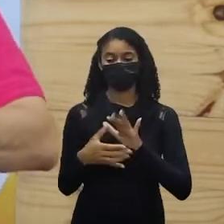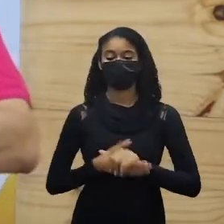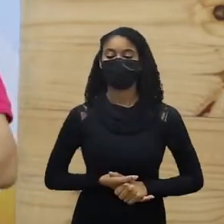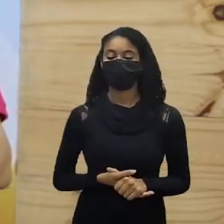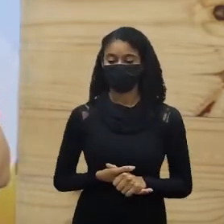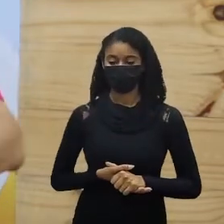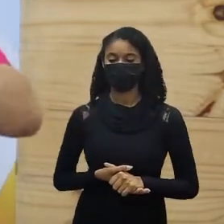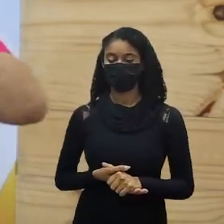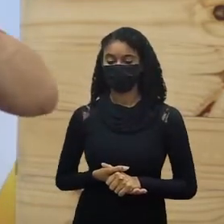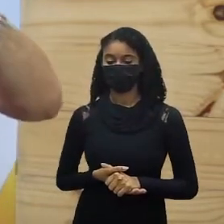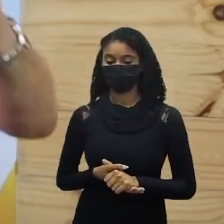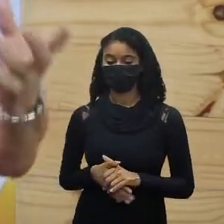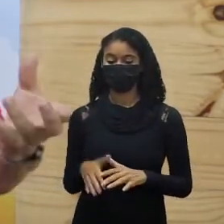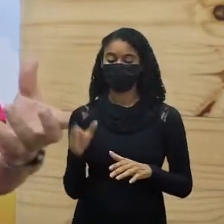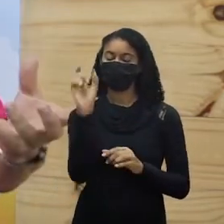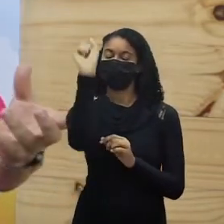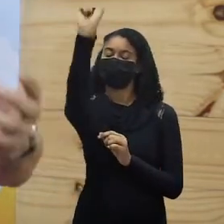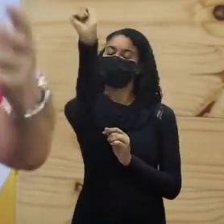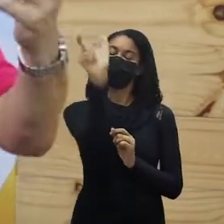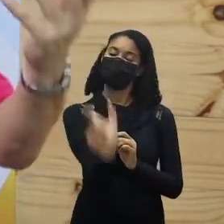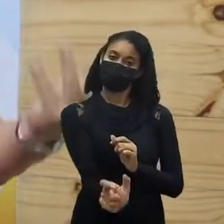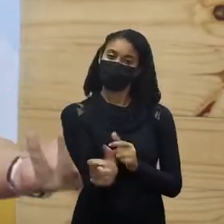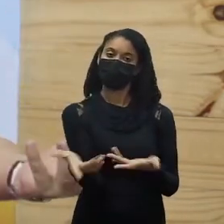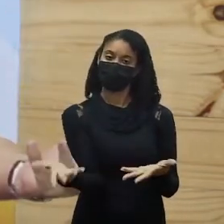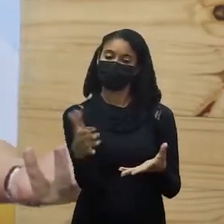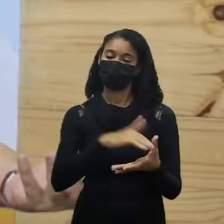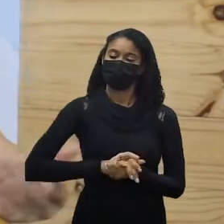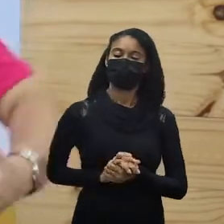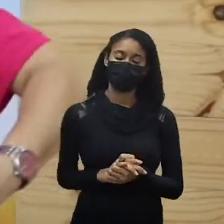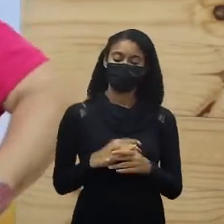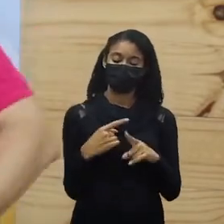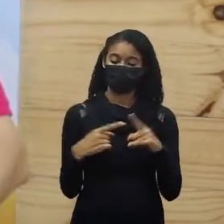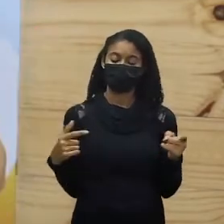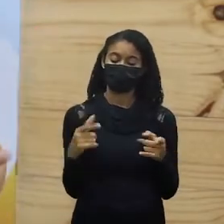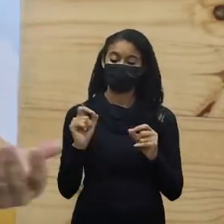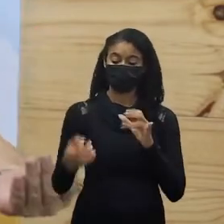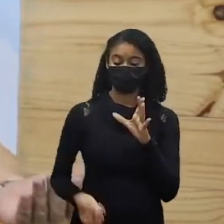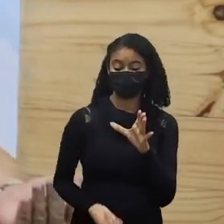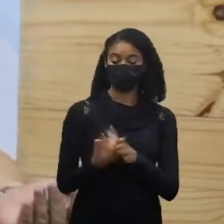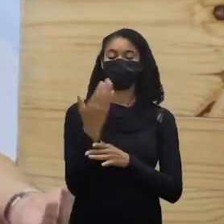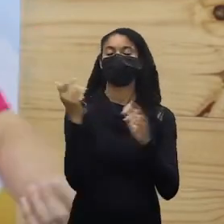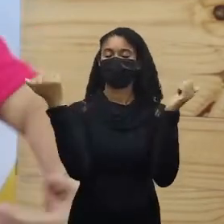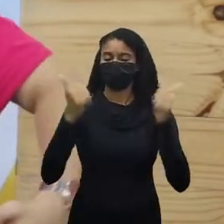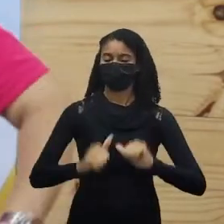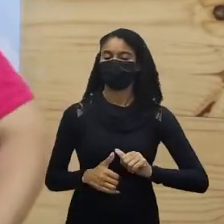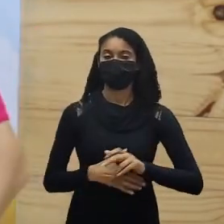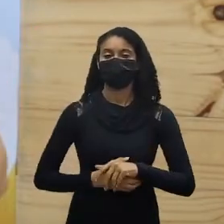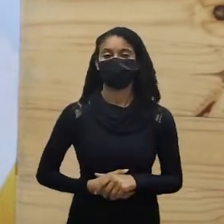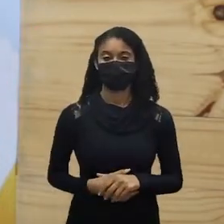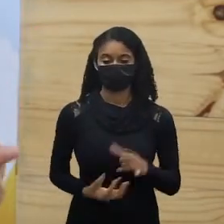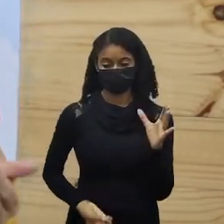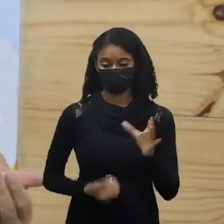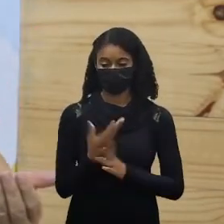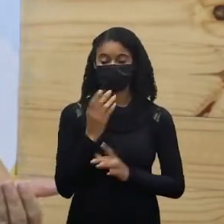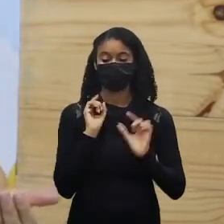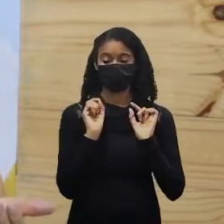Chico justamente o padrão, só que é justamente, aí é uma criação artística, uma